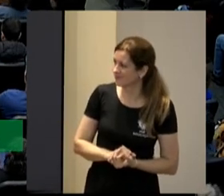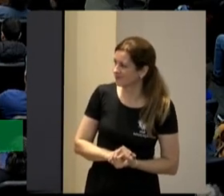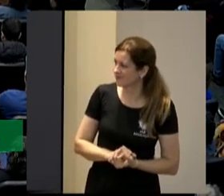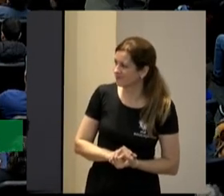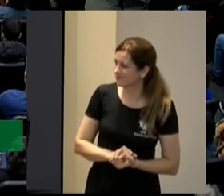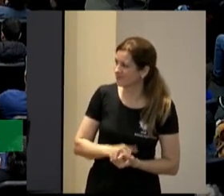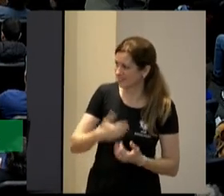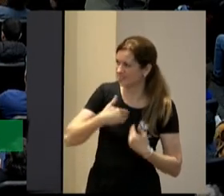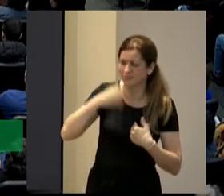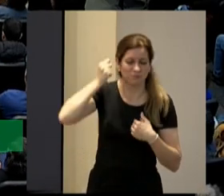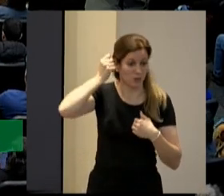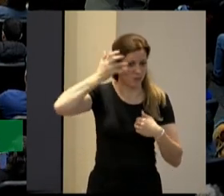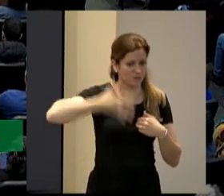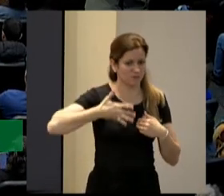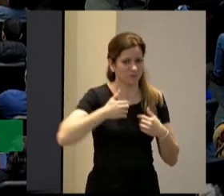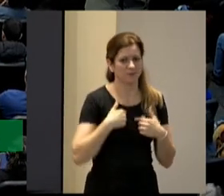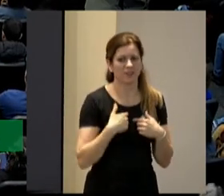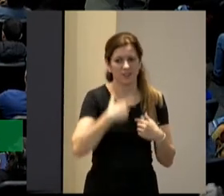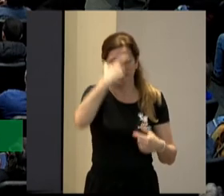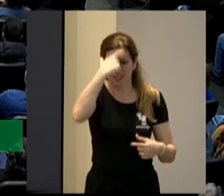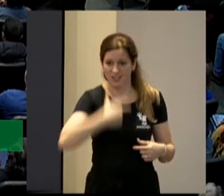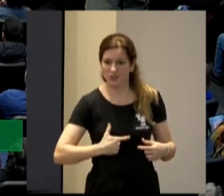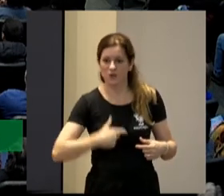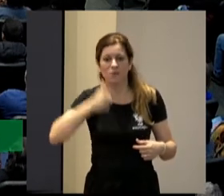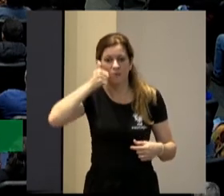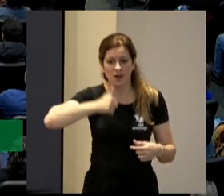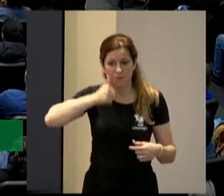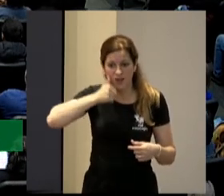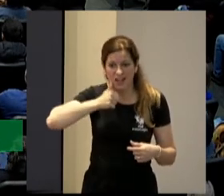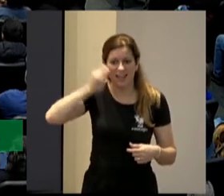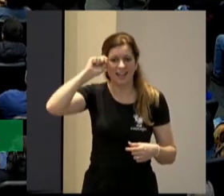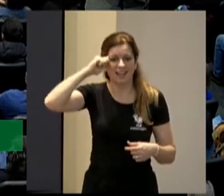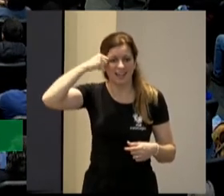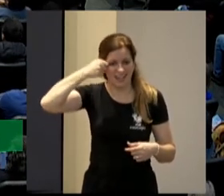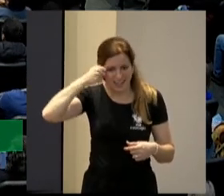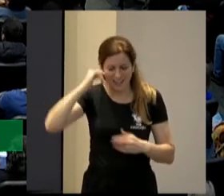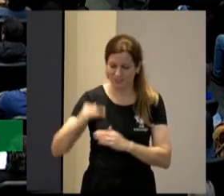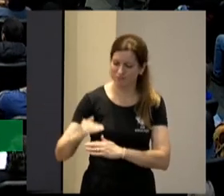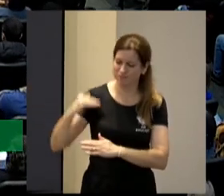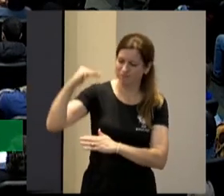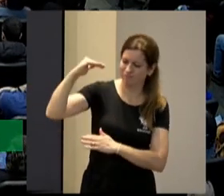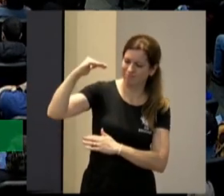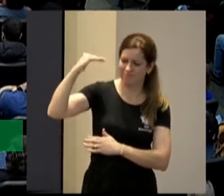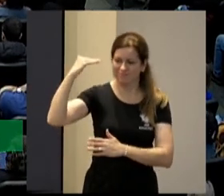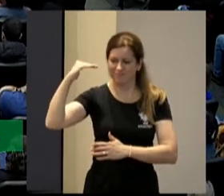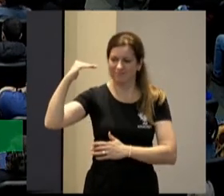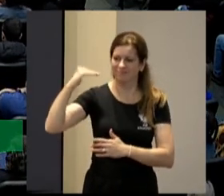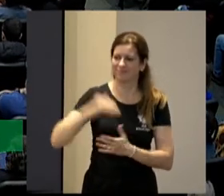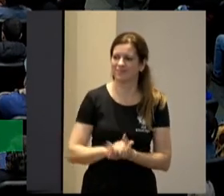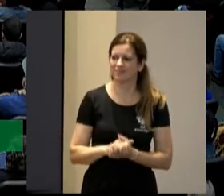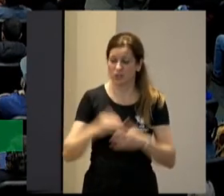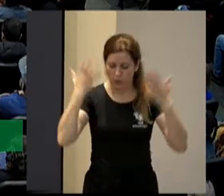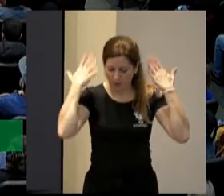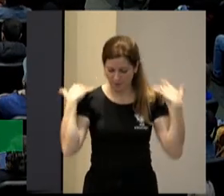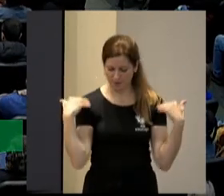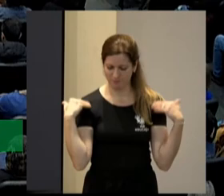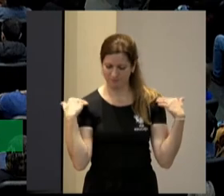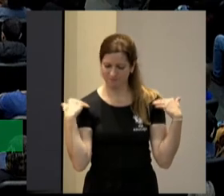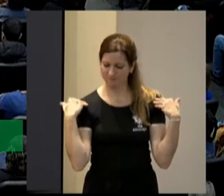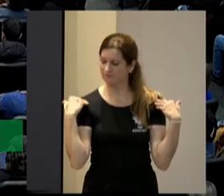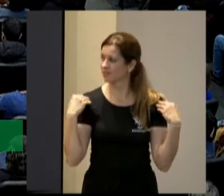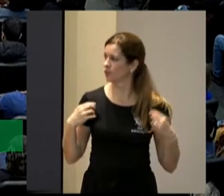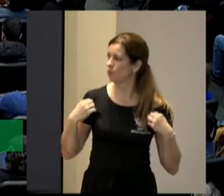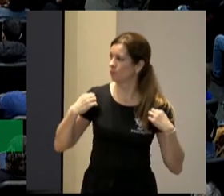Posso me descrever? Eu sou uma mulher negra, de estatura mediana, cabelo na altura dos ombros, estou vestindo